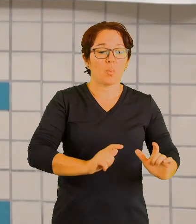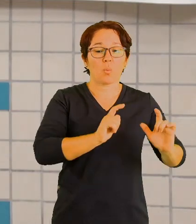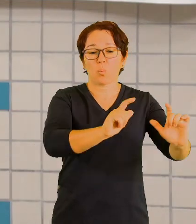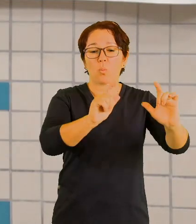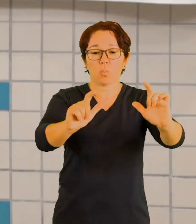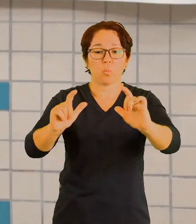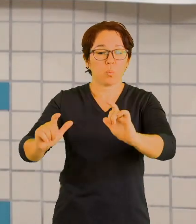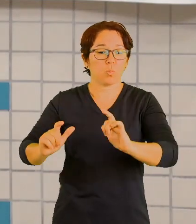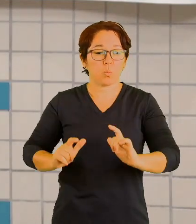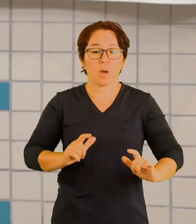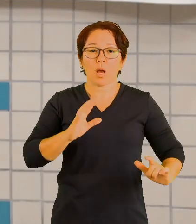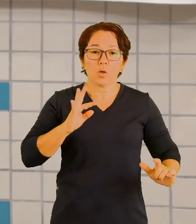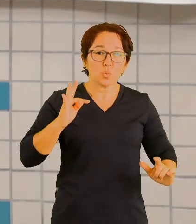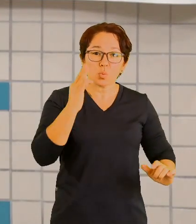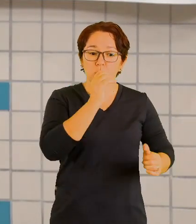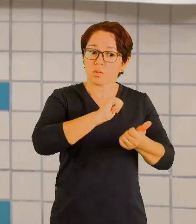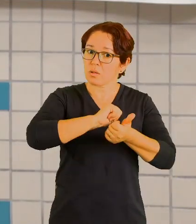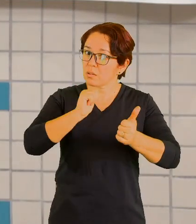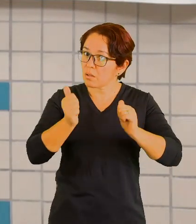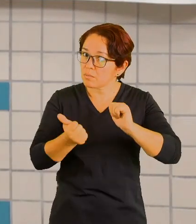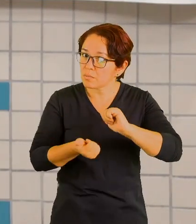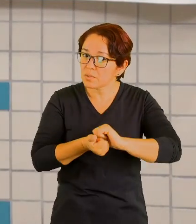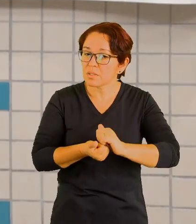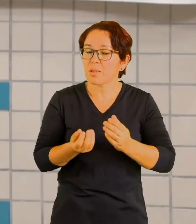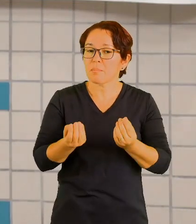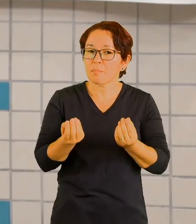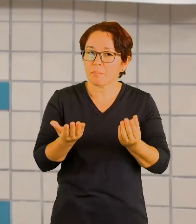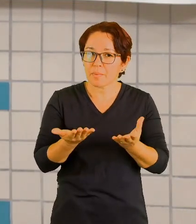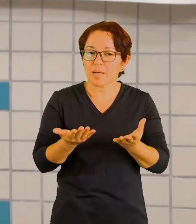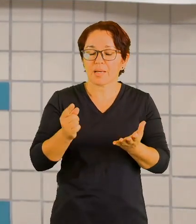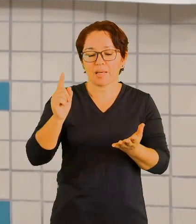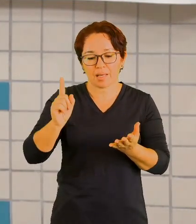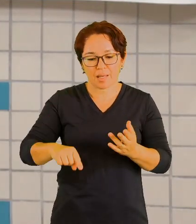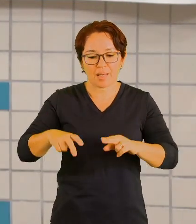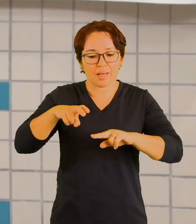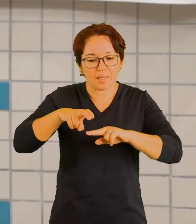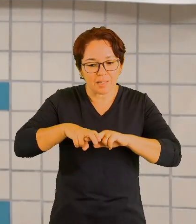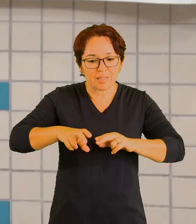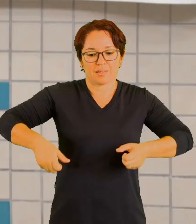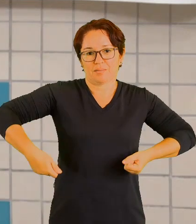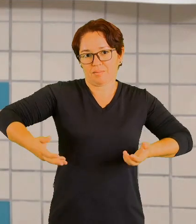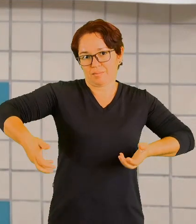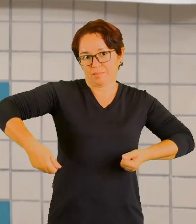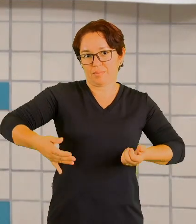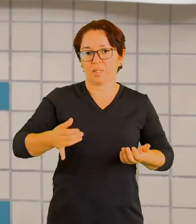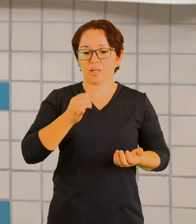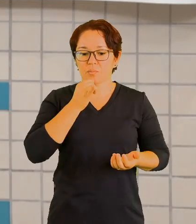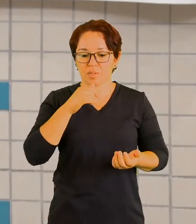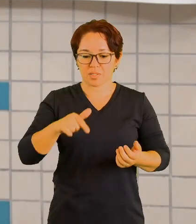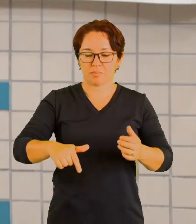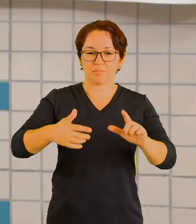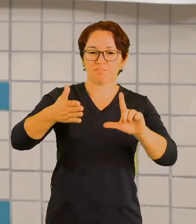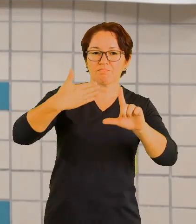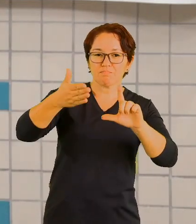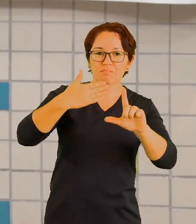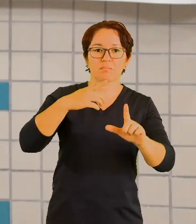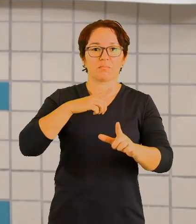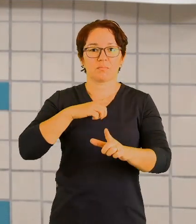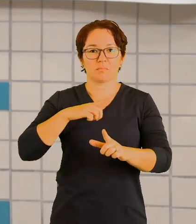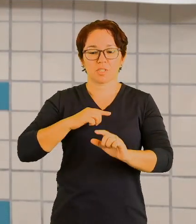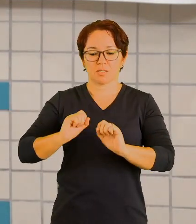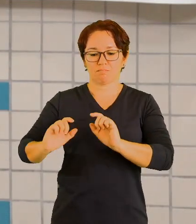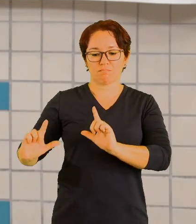para cadeirantes. As nossas teleaulas, vocês percebam que tem os intérpretes de Libras. Por quê?